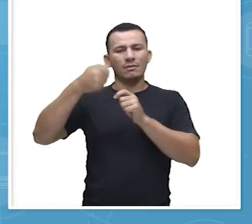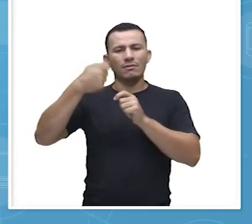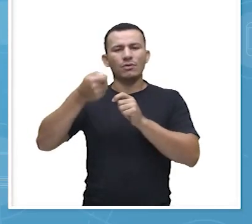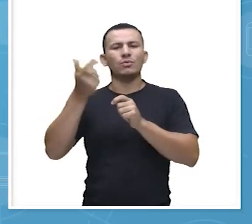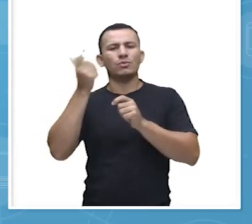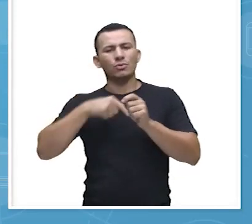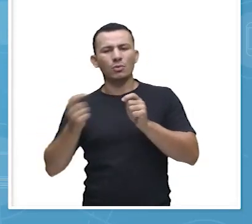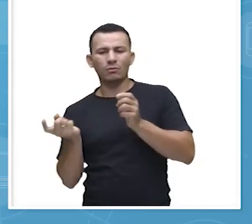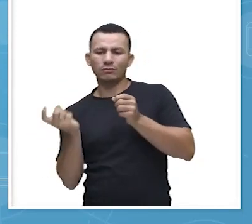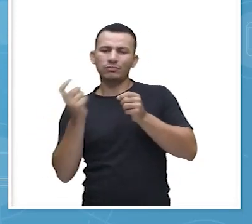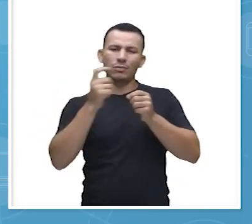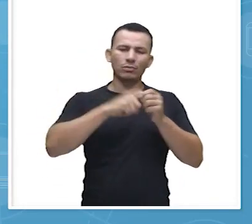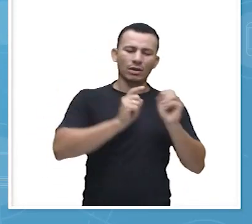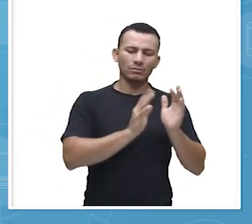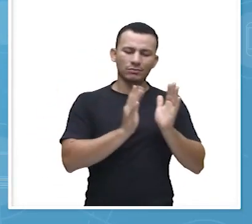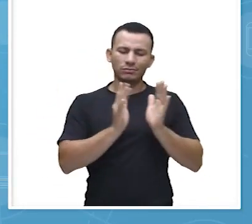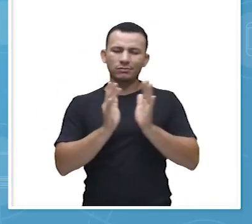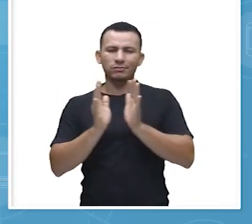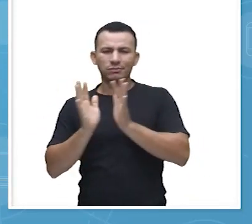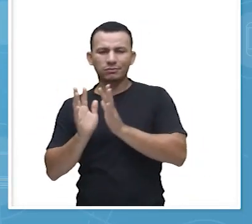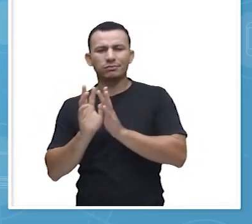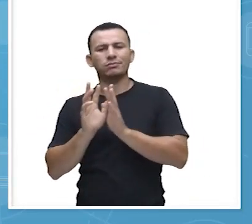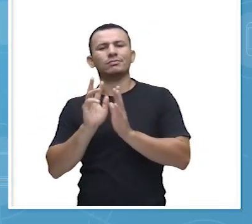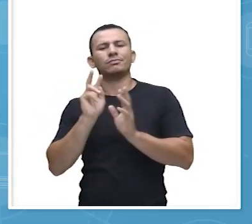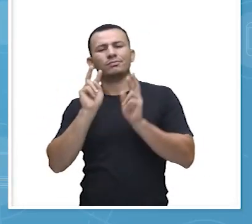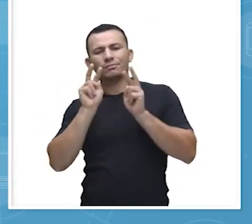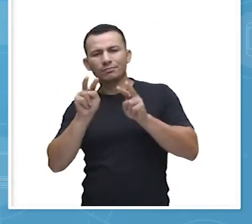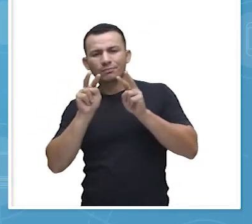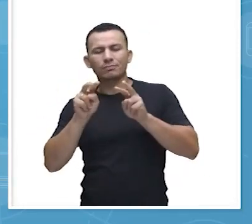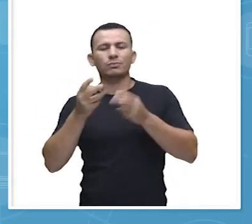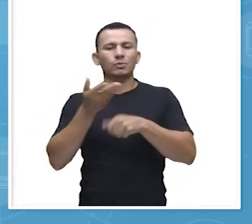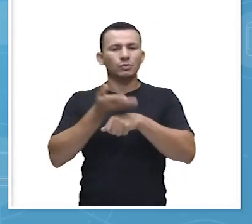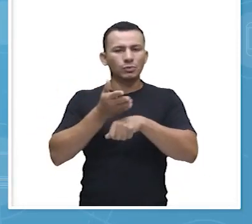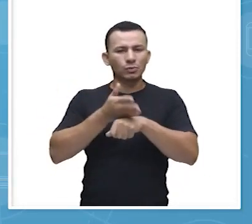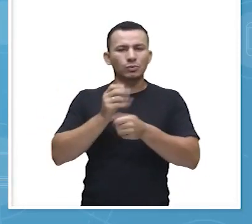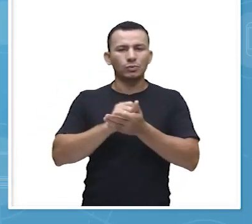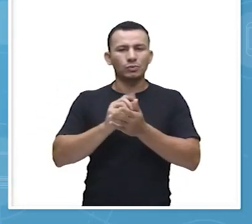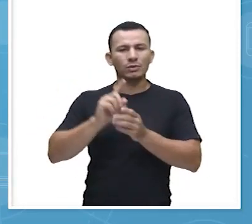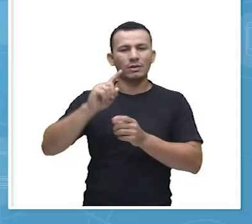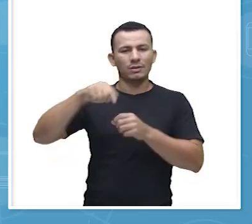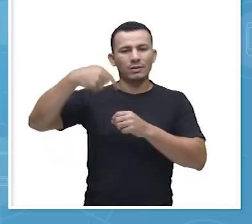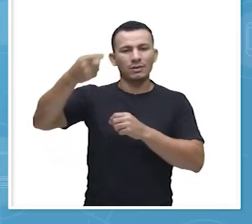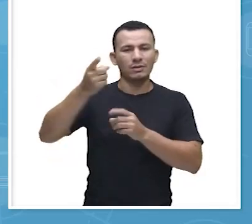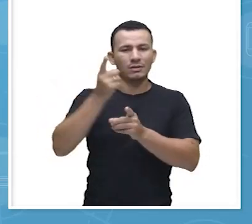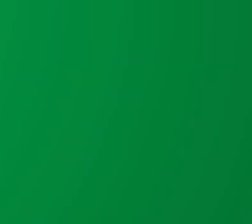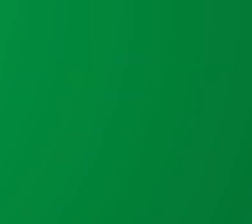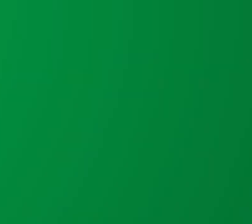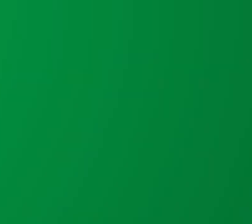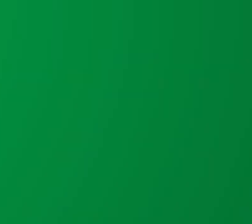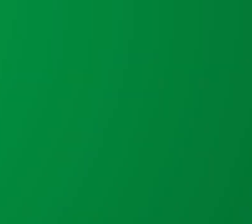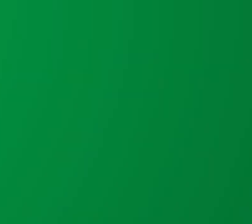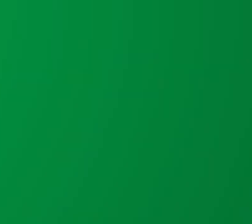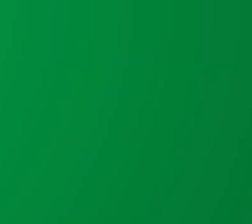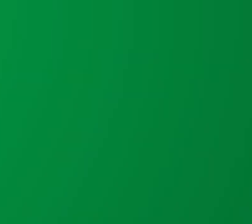assistam novamente a aula em que tratamos desses conceitos e a gente se vê numa próxima aula, tá bom? Até mais!